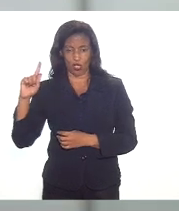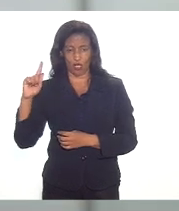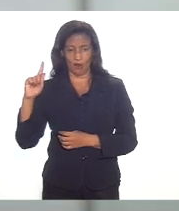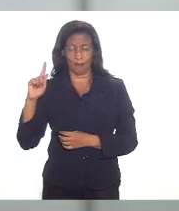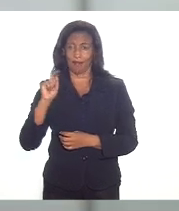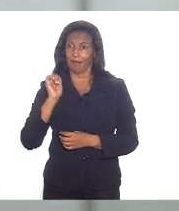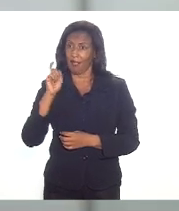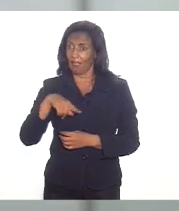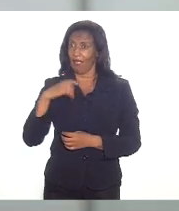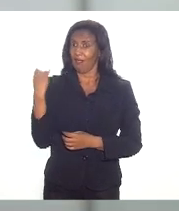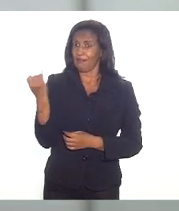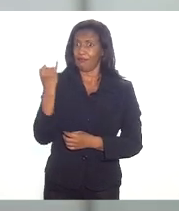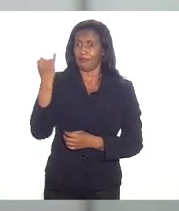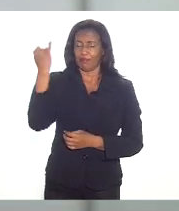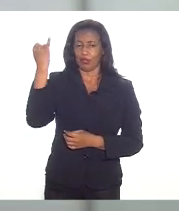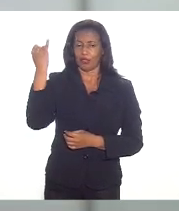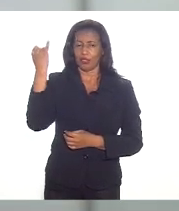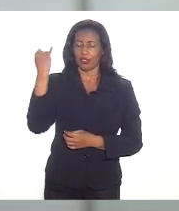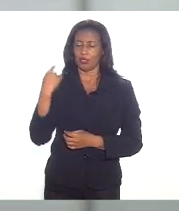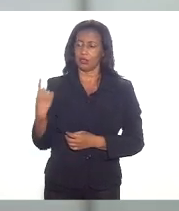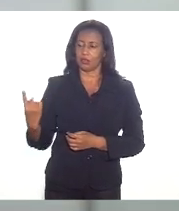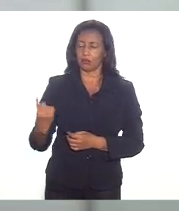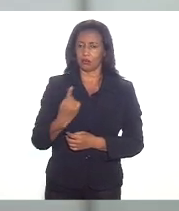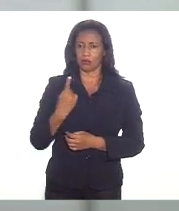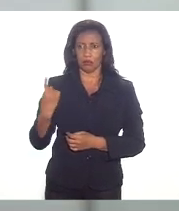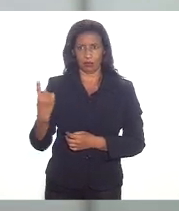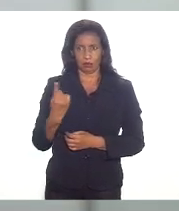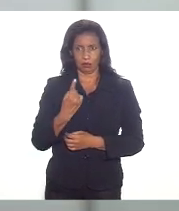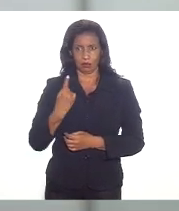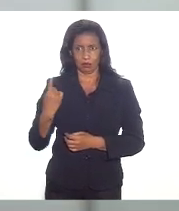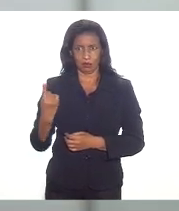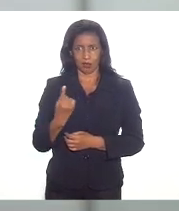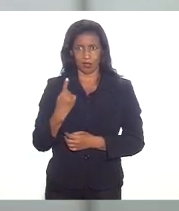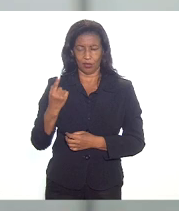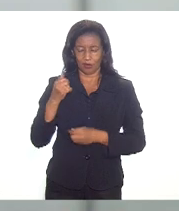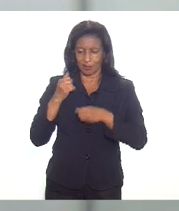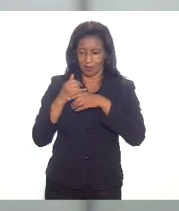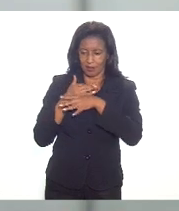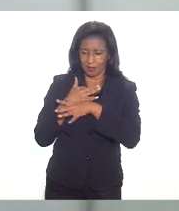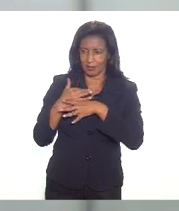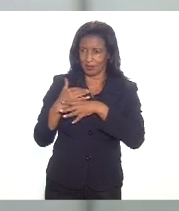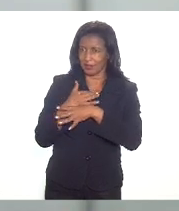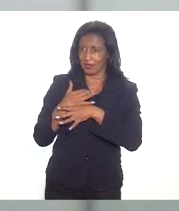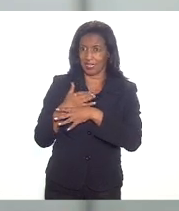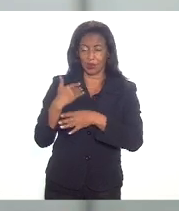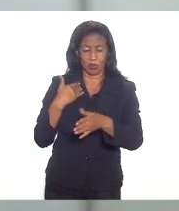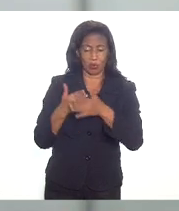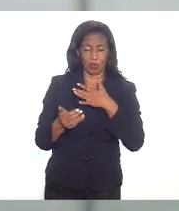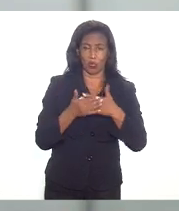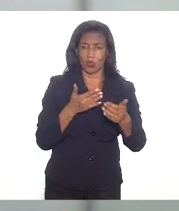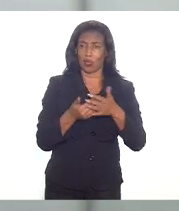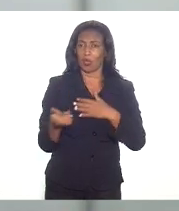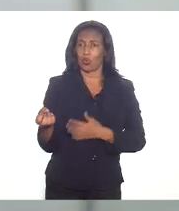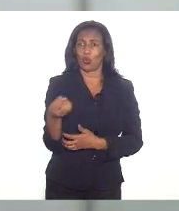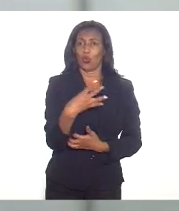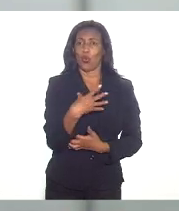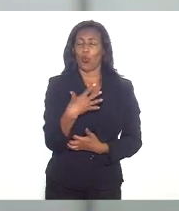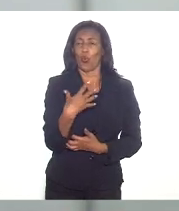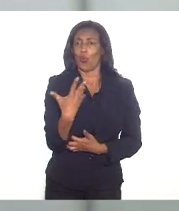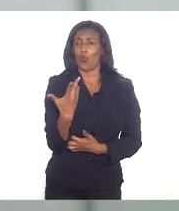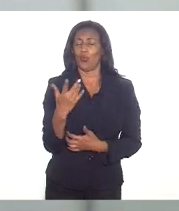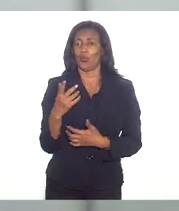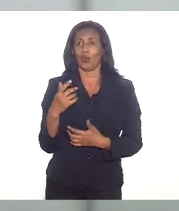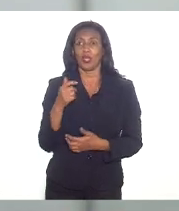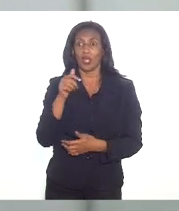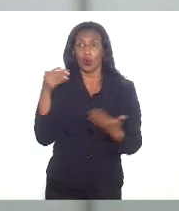é importantíssima para o nosso interior, para qualquer novo negócio que hoje não tem nem a